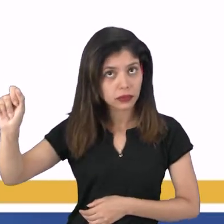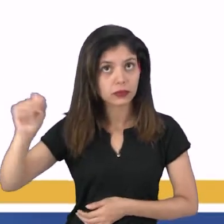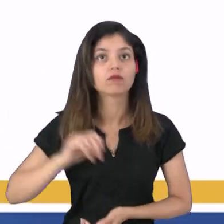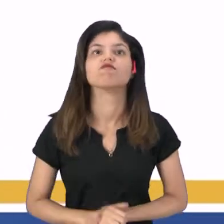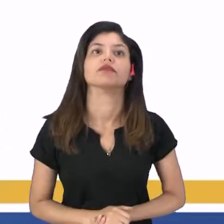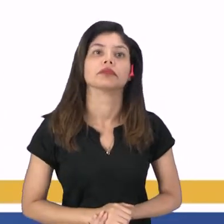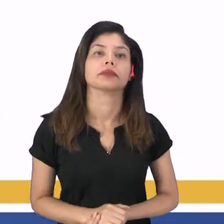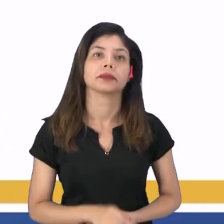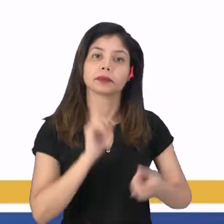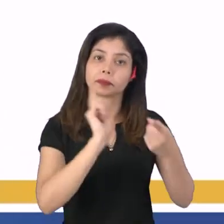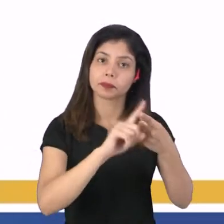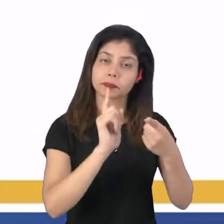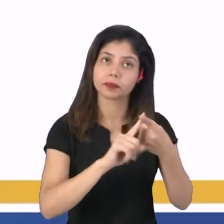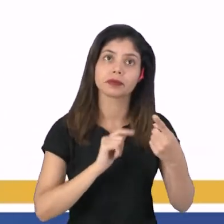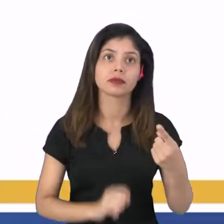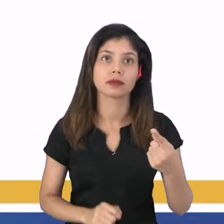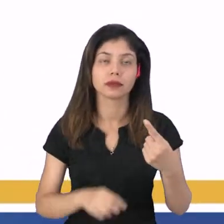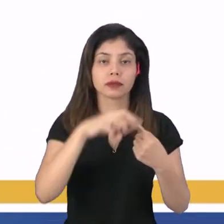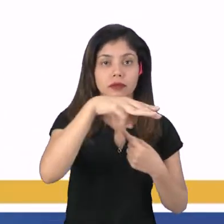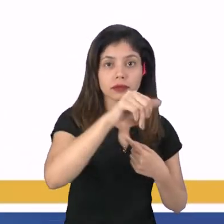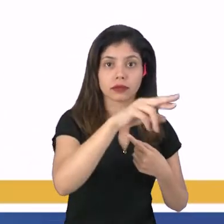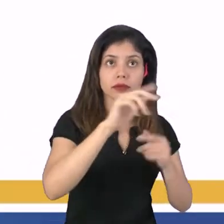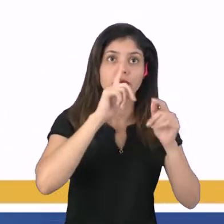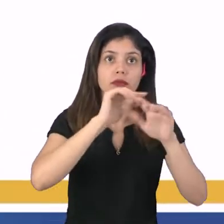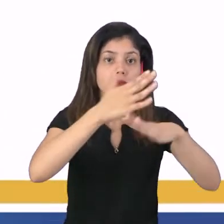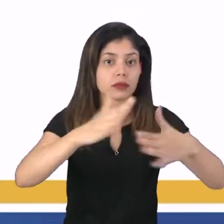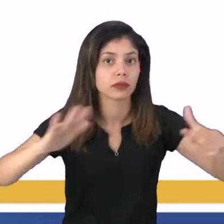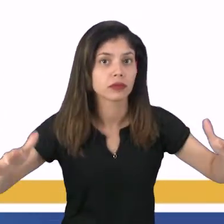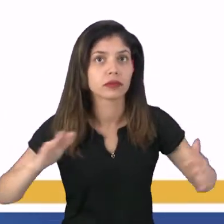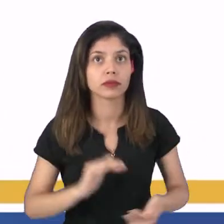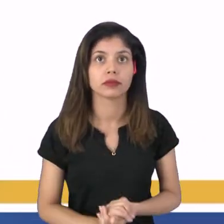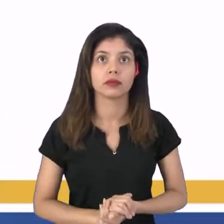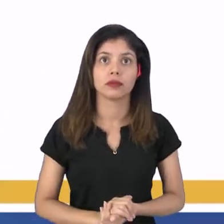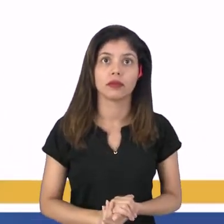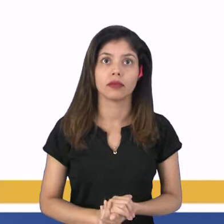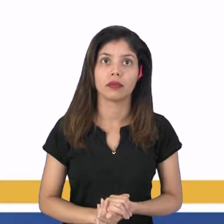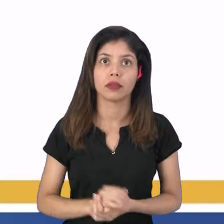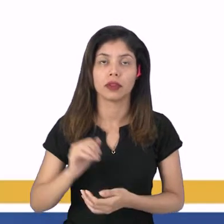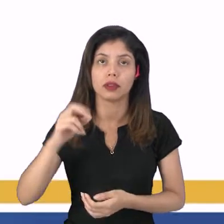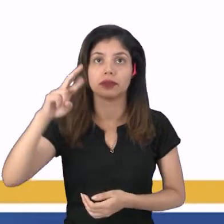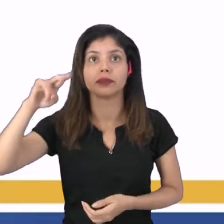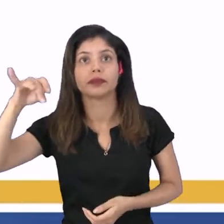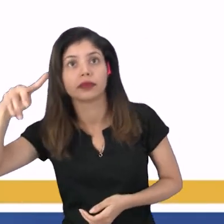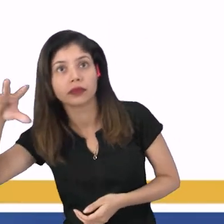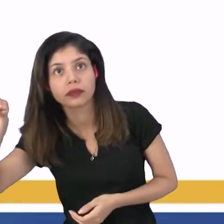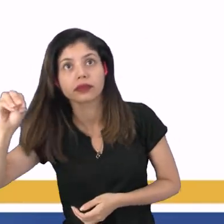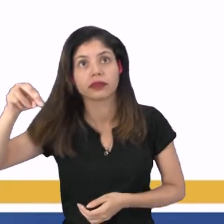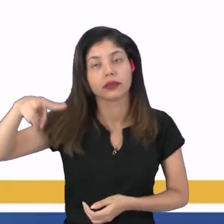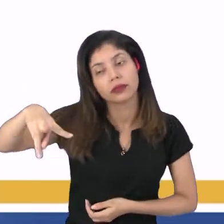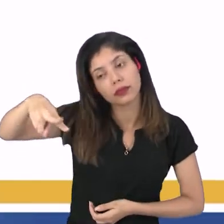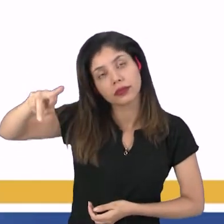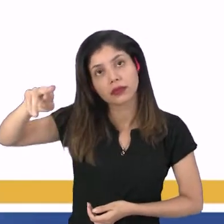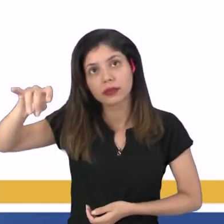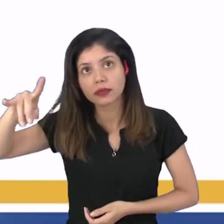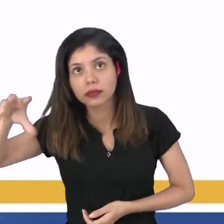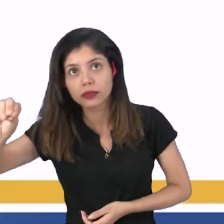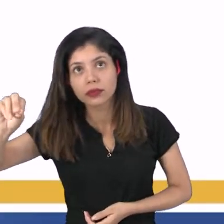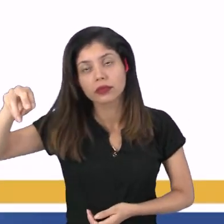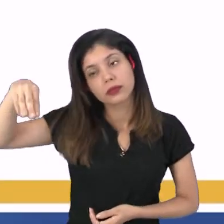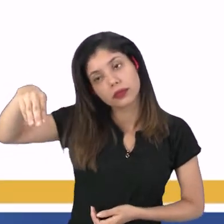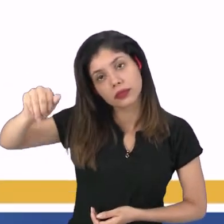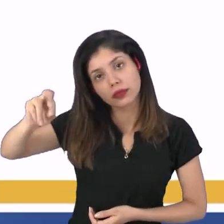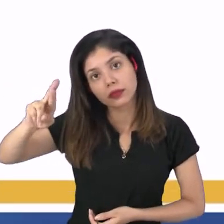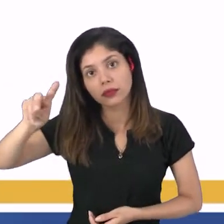primitiva. No primeiro quadrinho nós temos o mar, e aí a derivada dela pode ser marítimo, marinheiro e